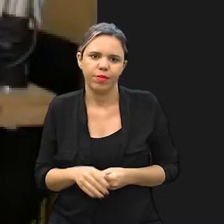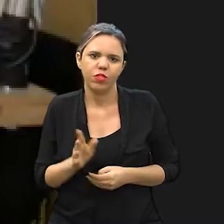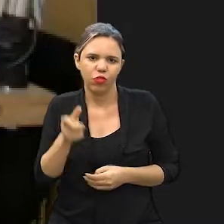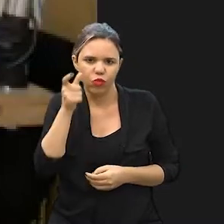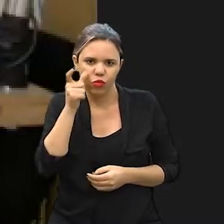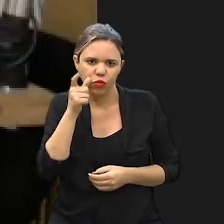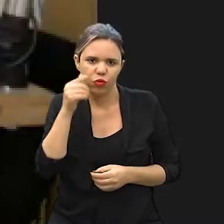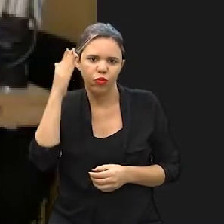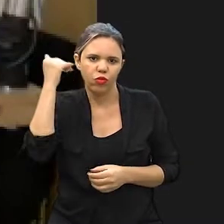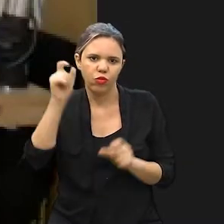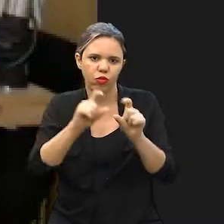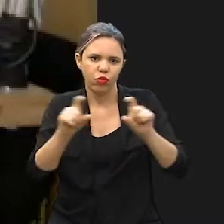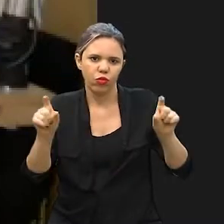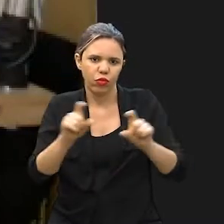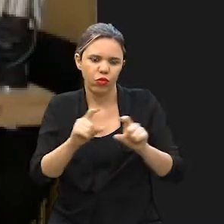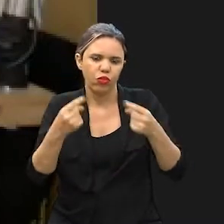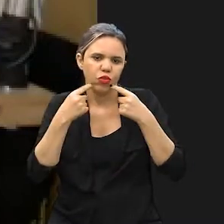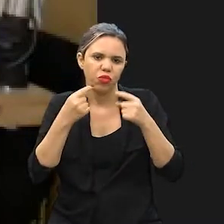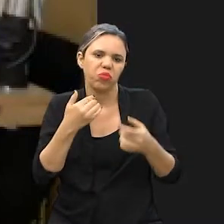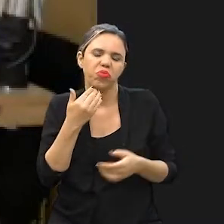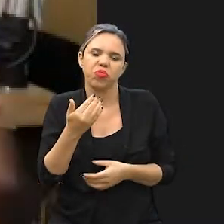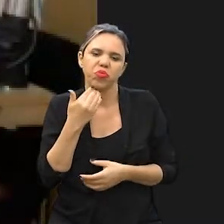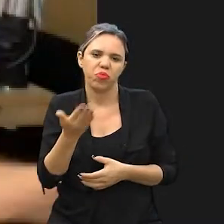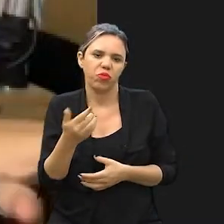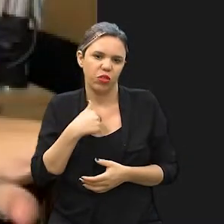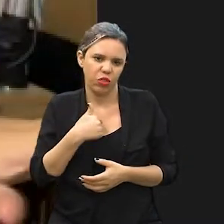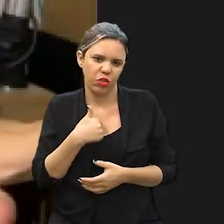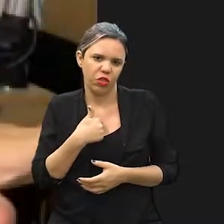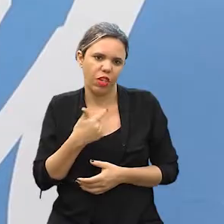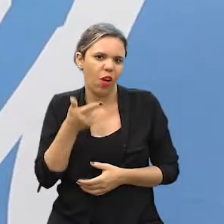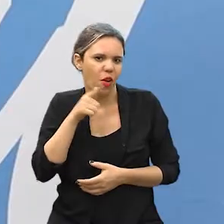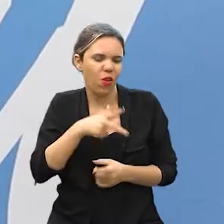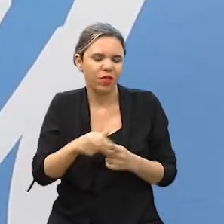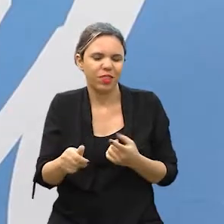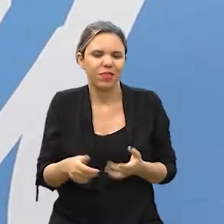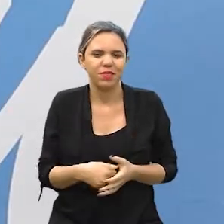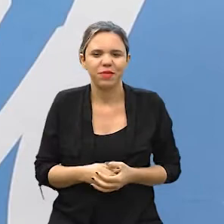muita gente já ouviu a famosa frase, né? Reclamar não leva nada. No meu caso, levou.